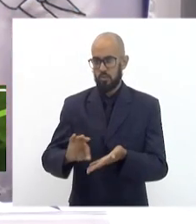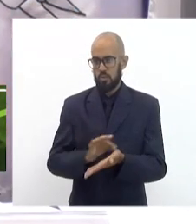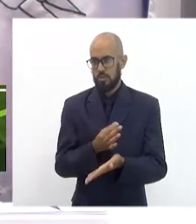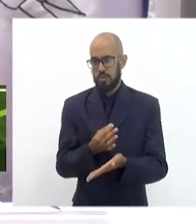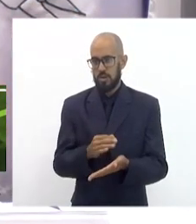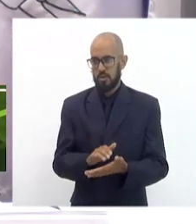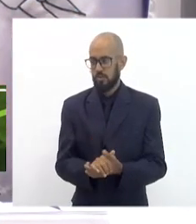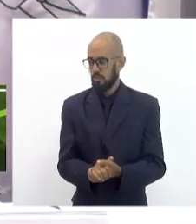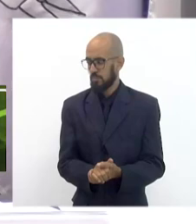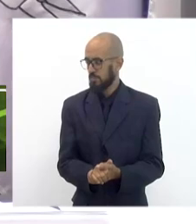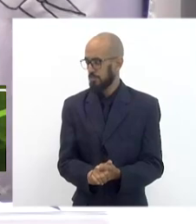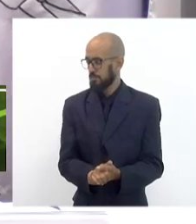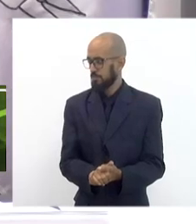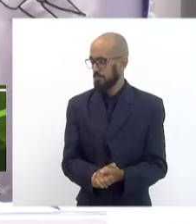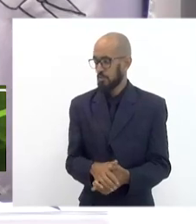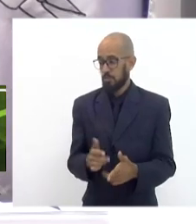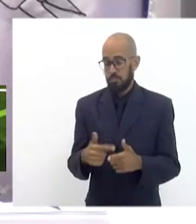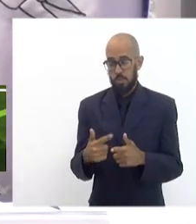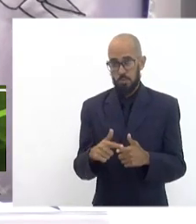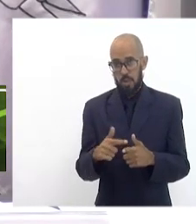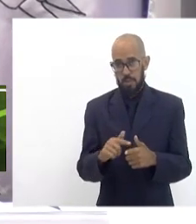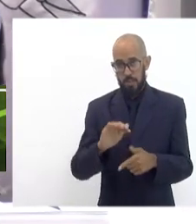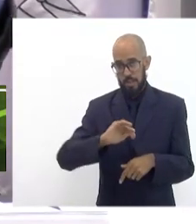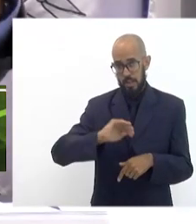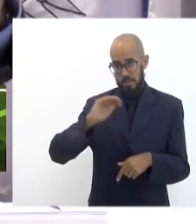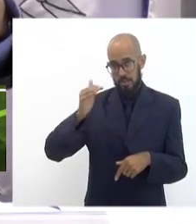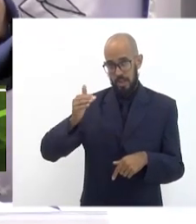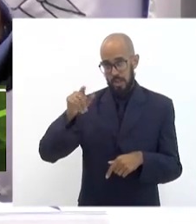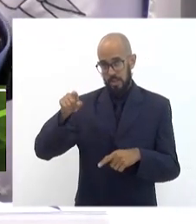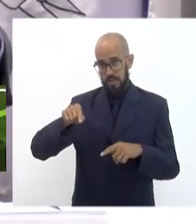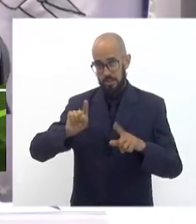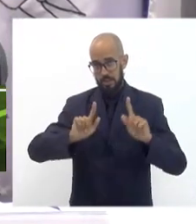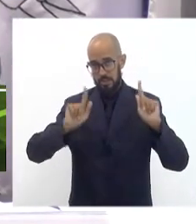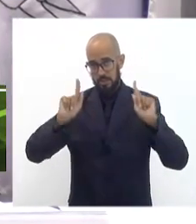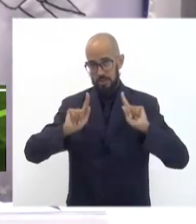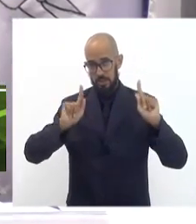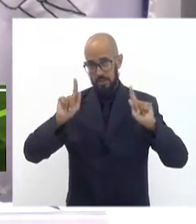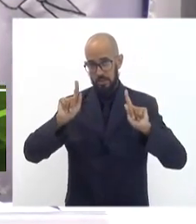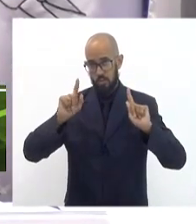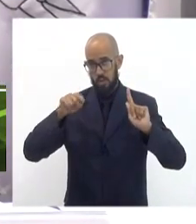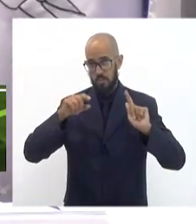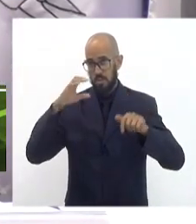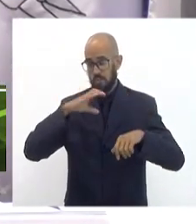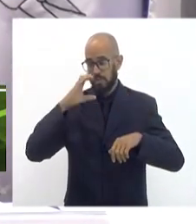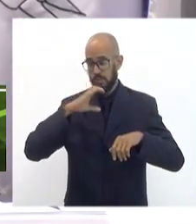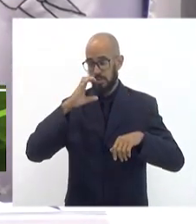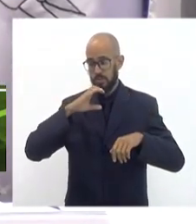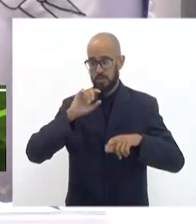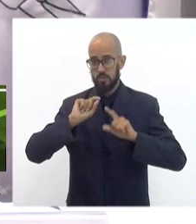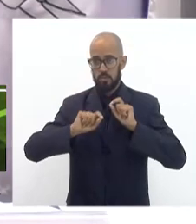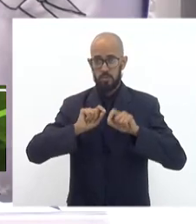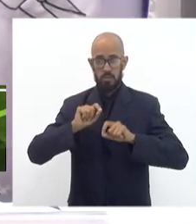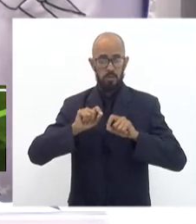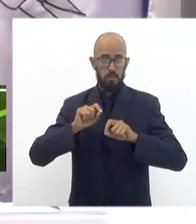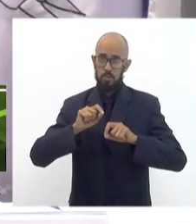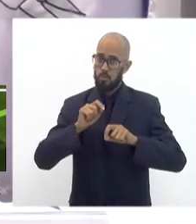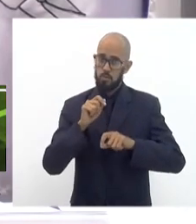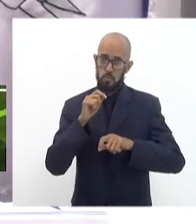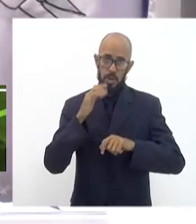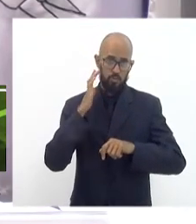é a questão da Serra essa licitação foi emergência Que eu saiba não aconteceu